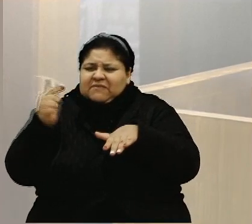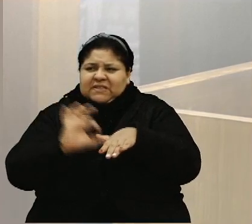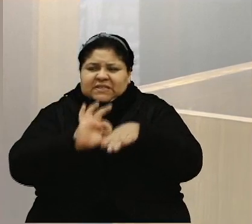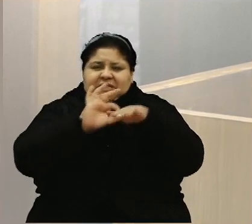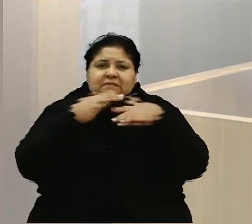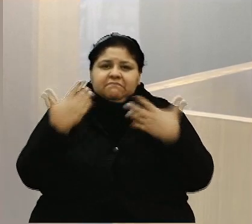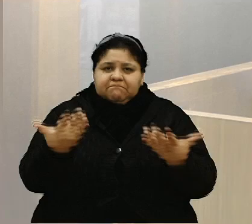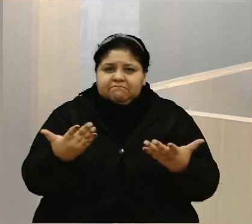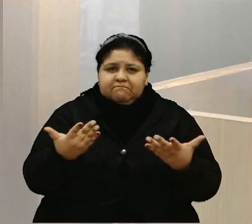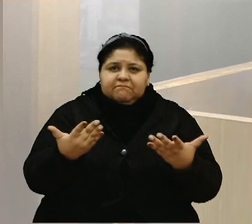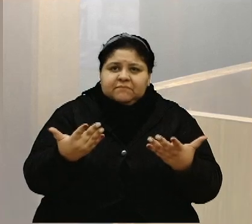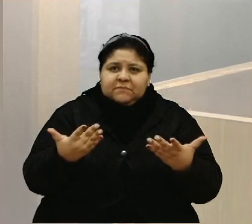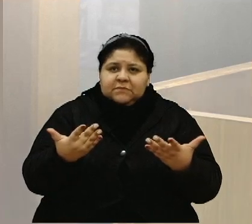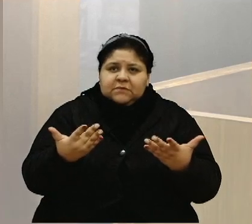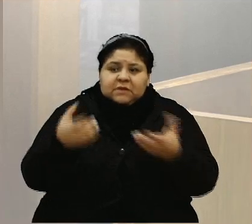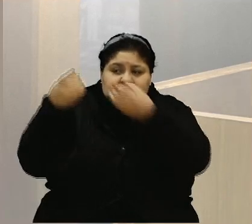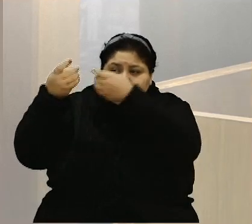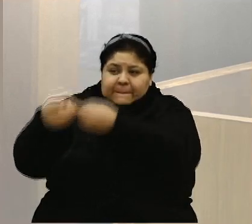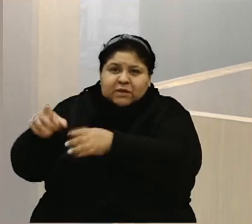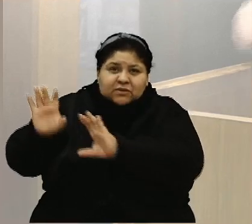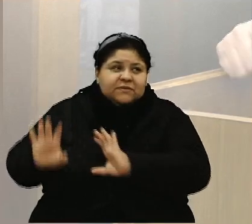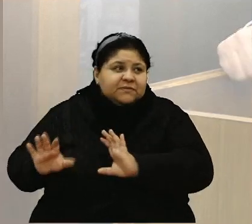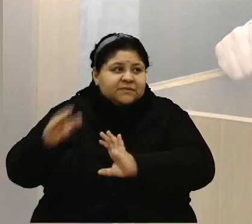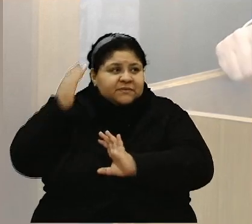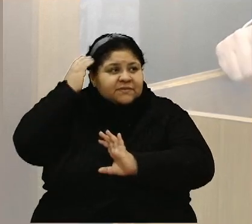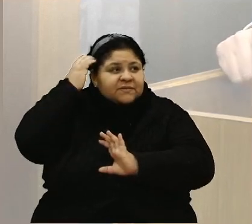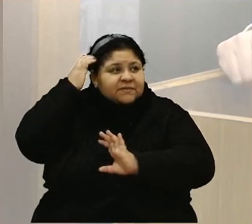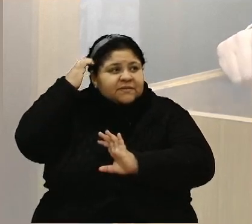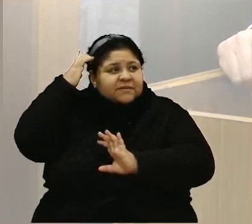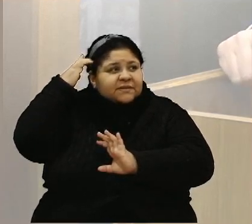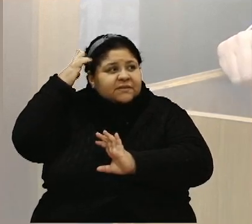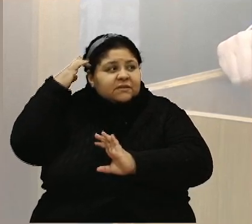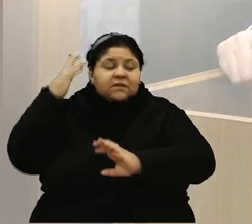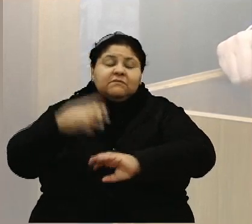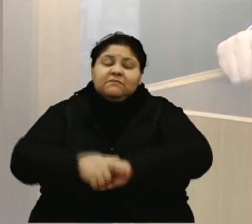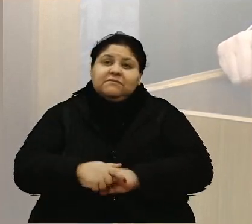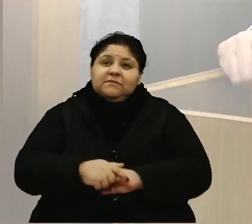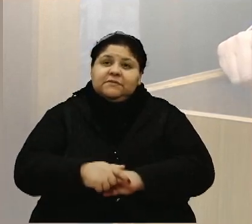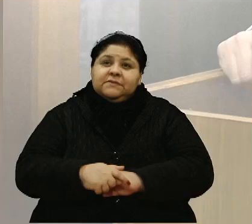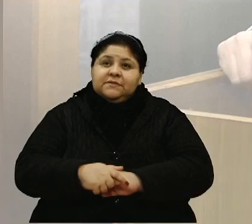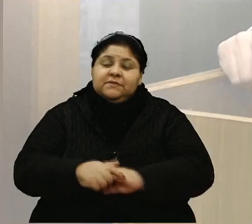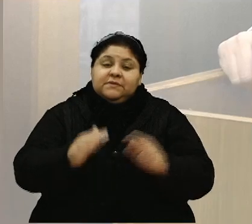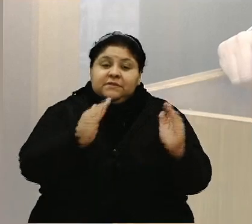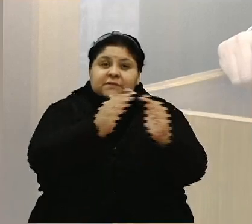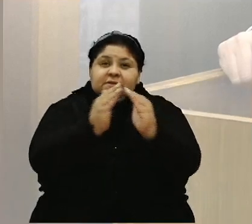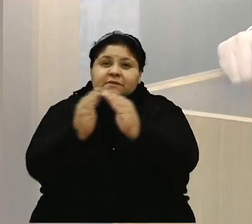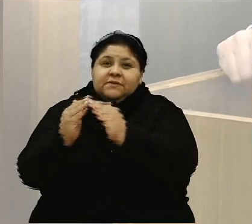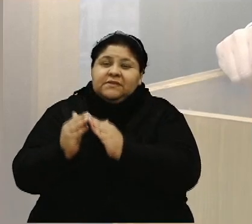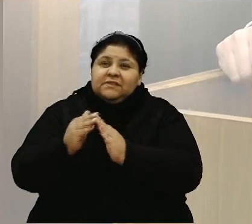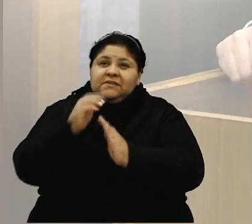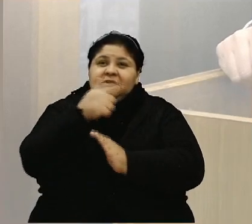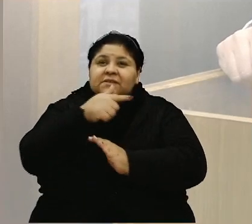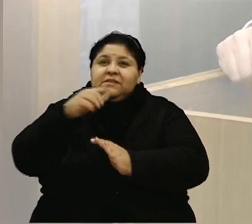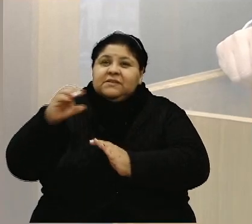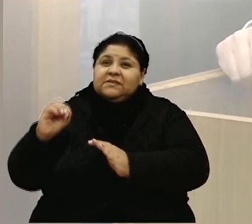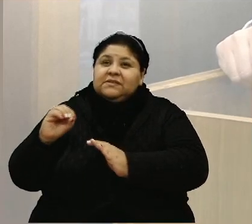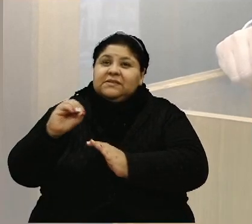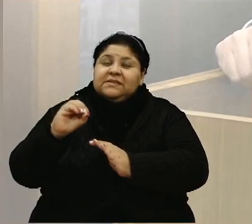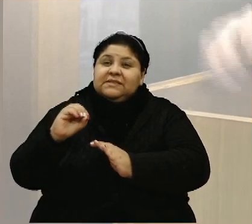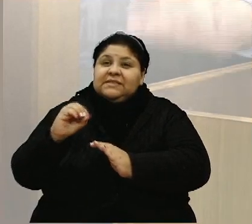vice-liderança. Parece que jogaram a toalha. Mas o povo não jogou a toalha. Porque nós estamos falando de moradores aí que estão há 60, 70 anos no